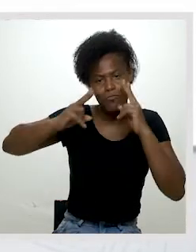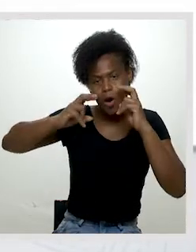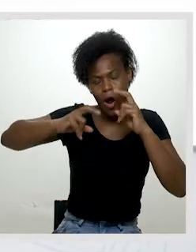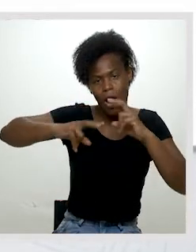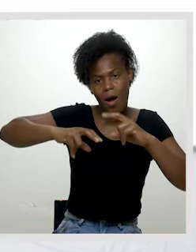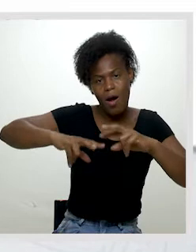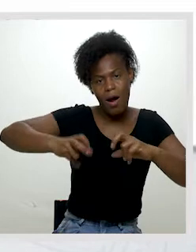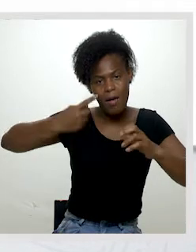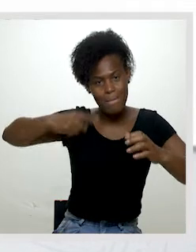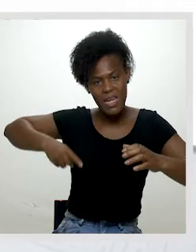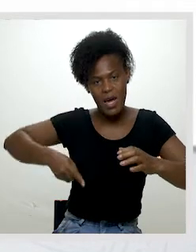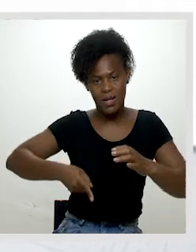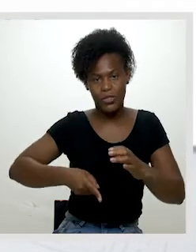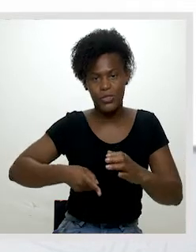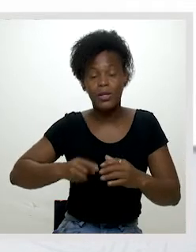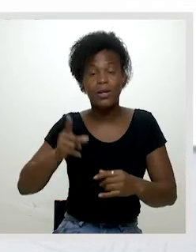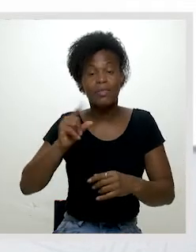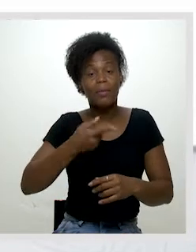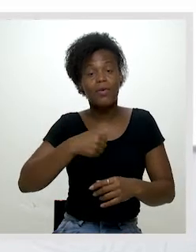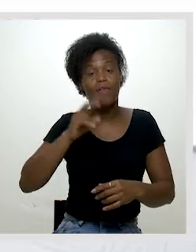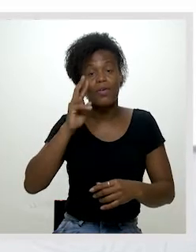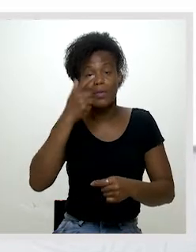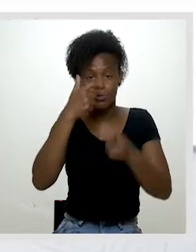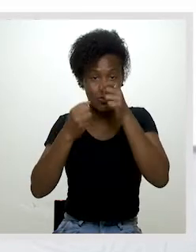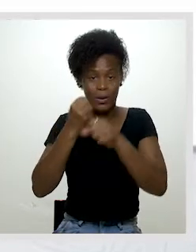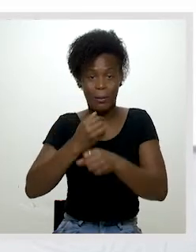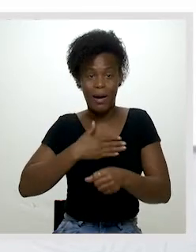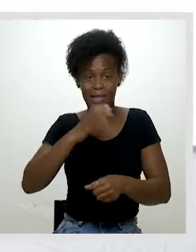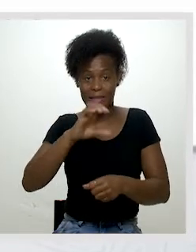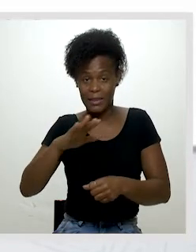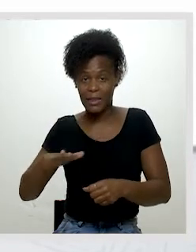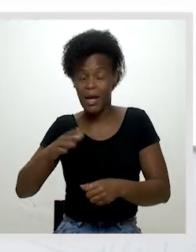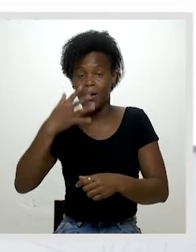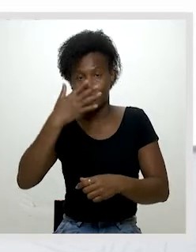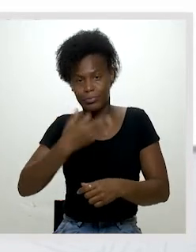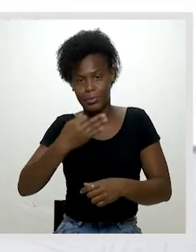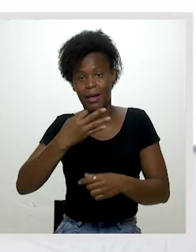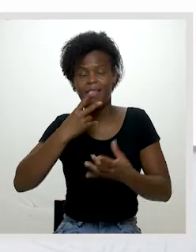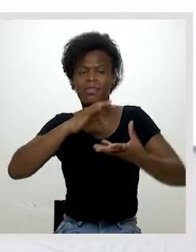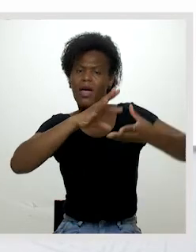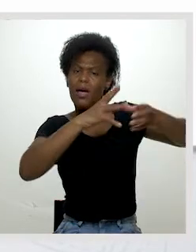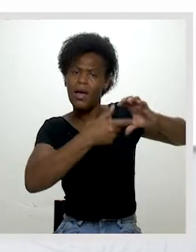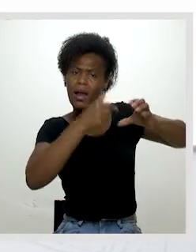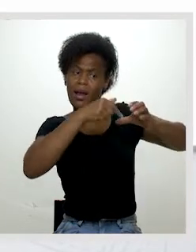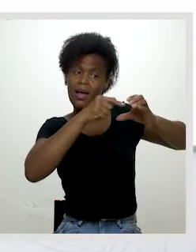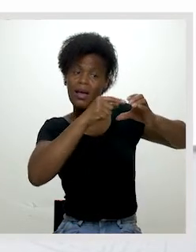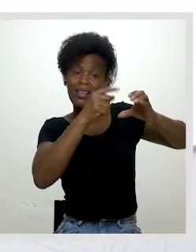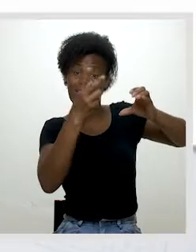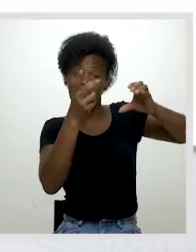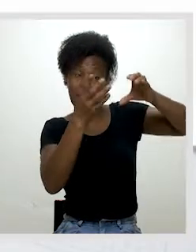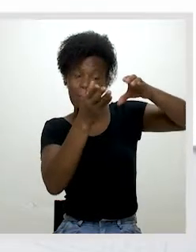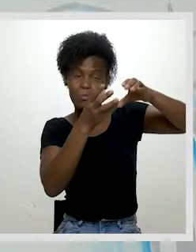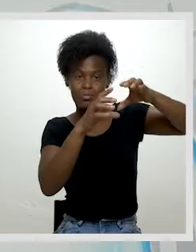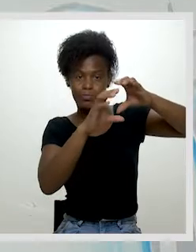mineiras. Nós vimos também que os cientistas acreditam que a Terra tem pelo menos 3 camadas,